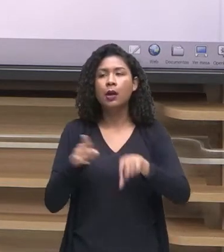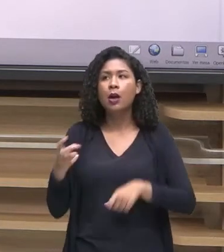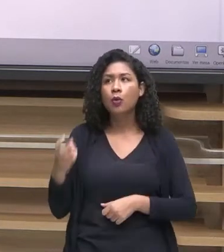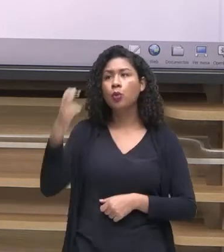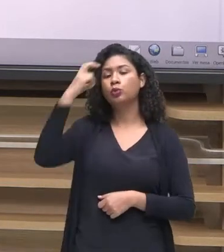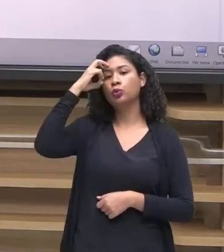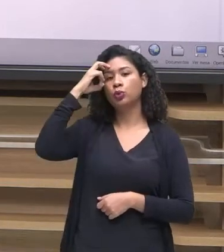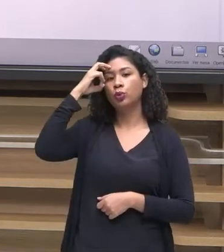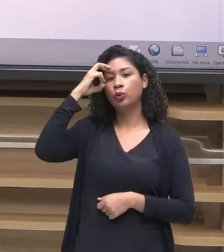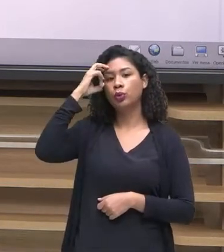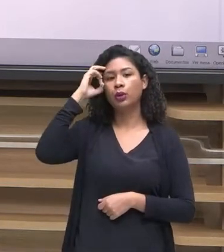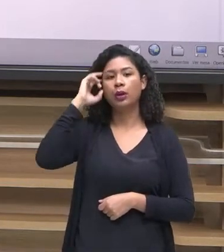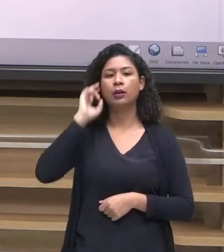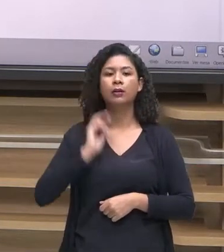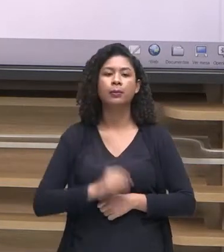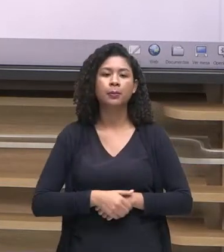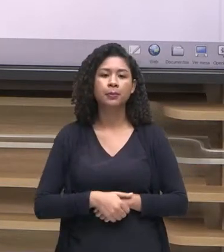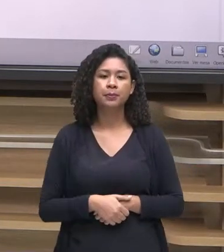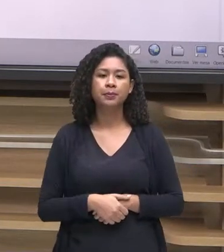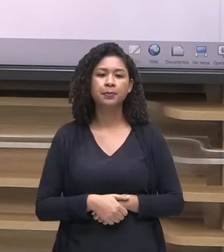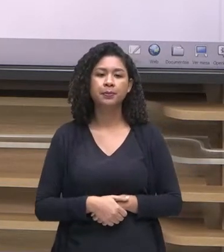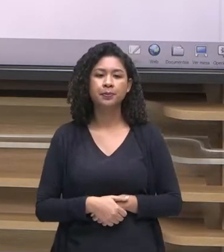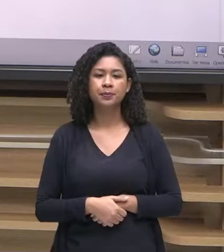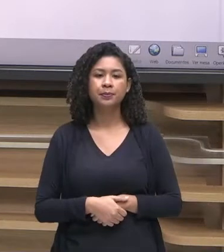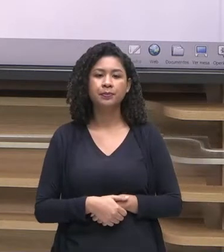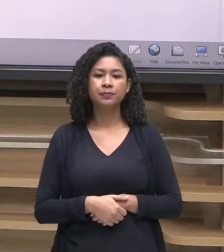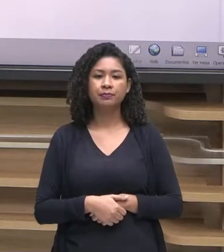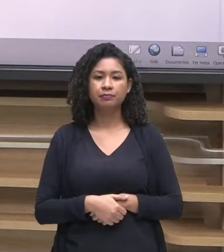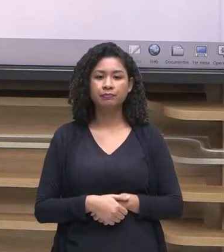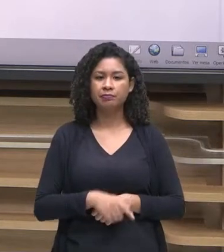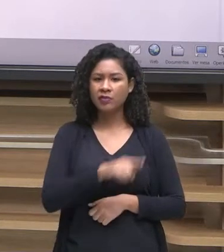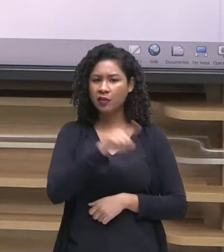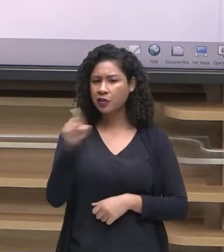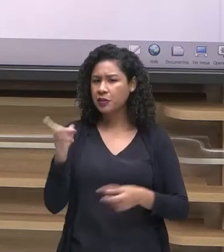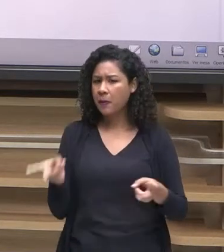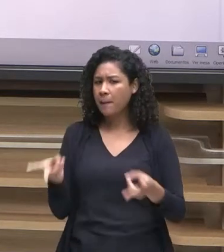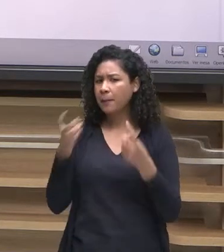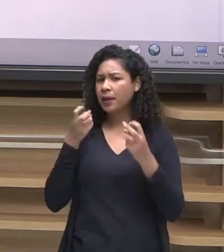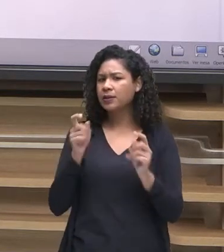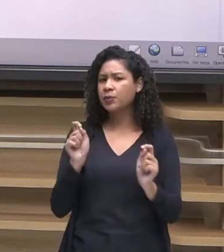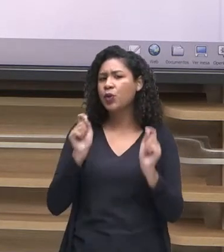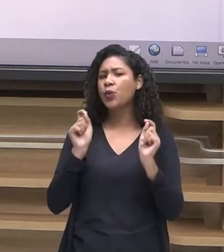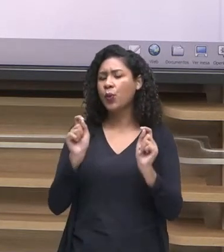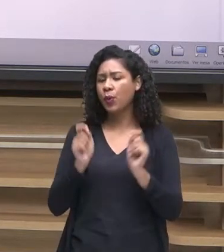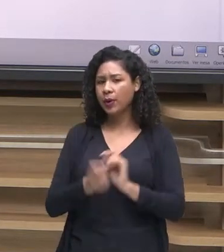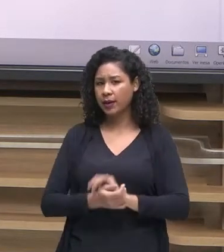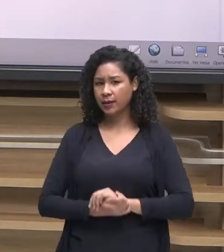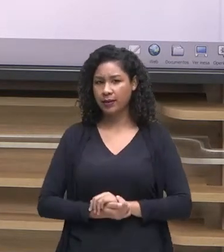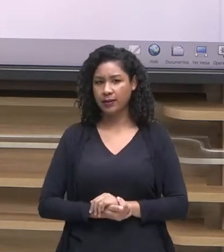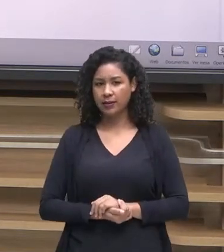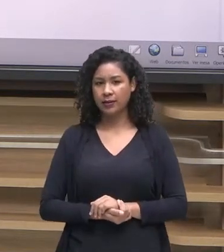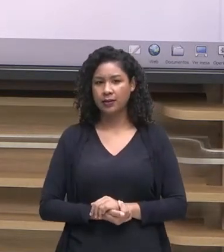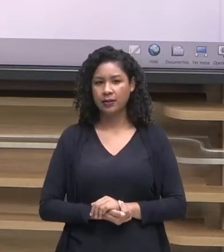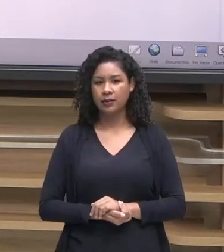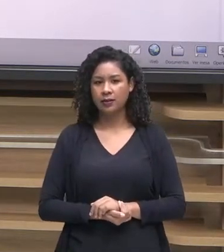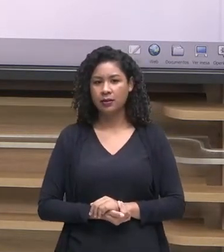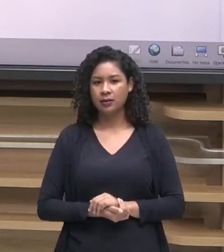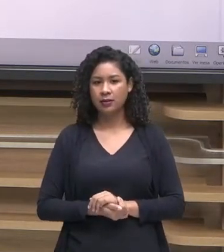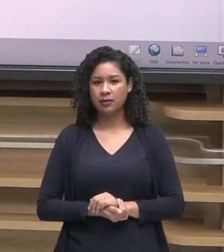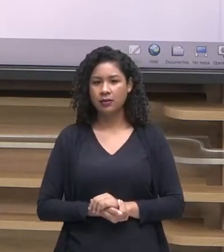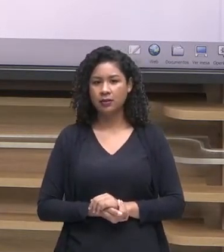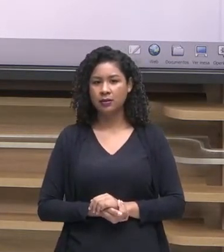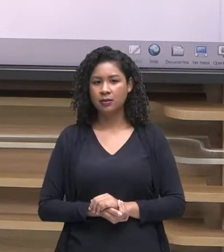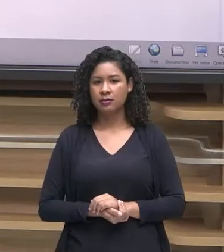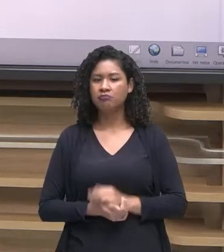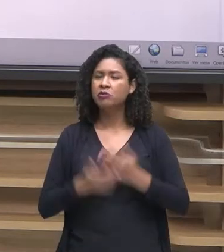coloca, que ela germina, você vai perceber que a relação com o sagrado